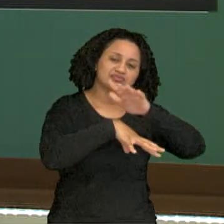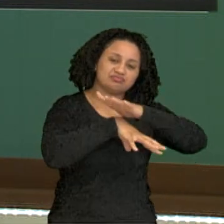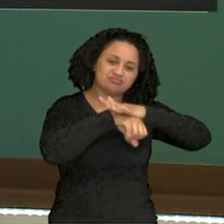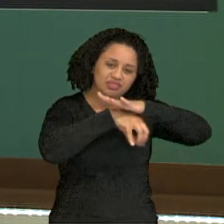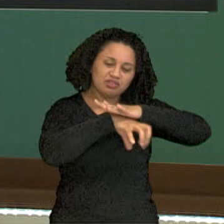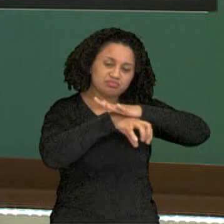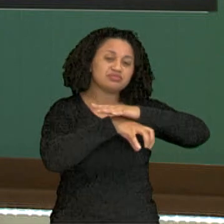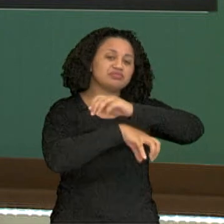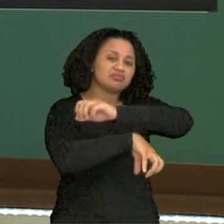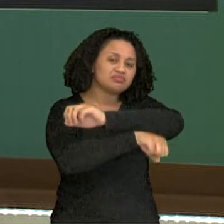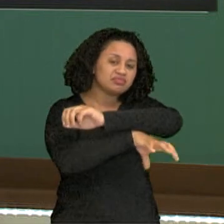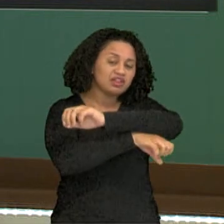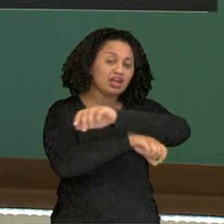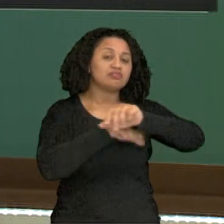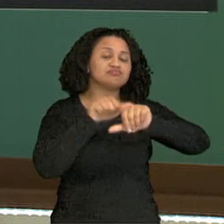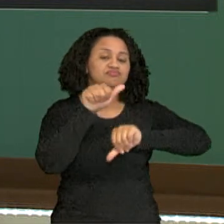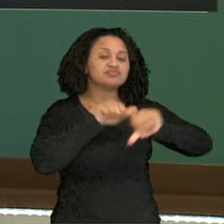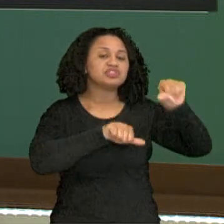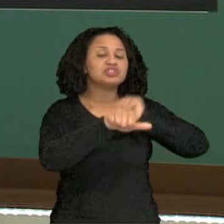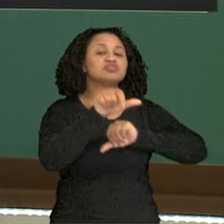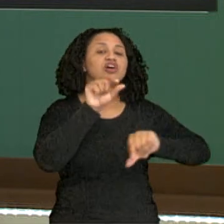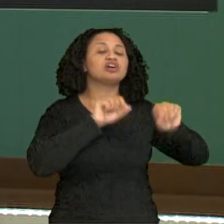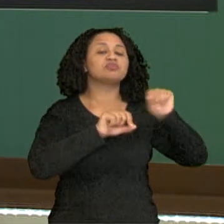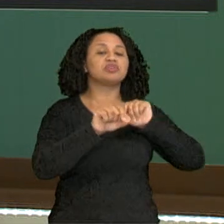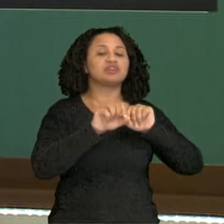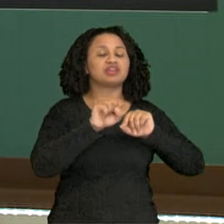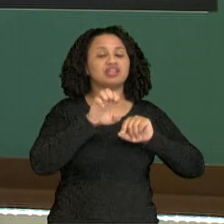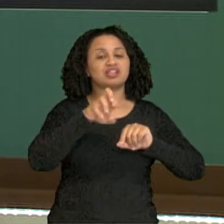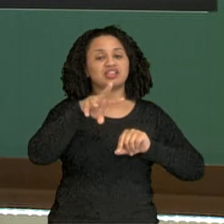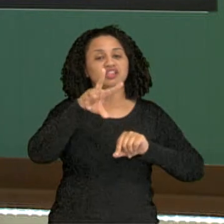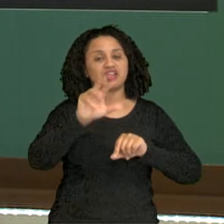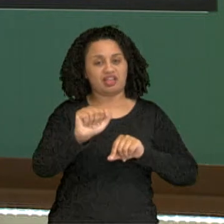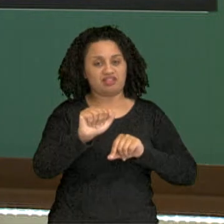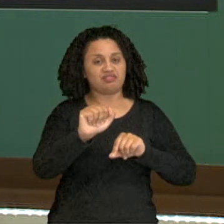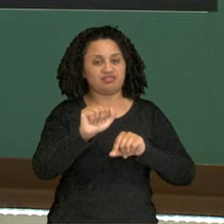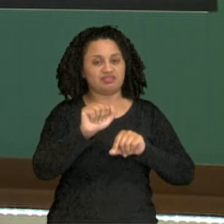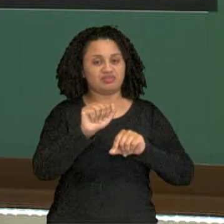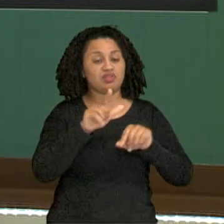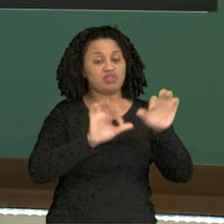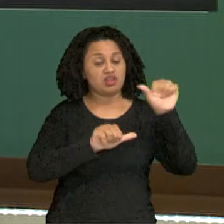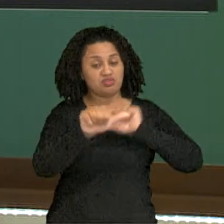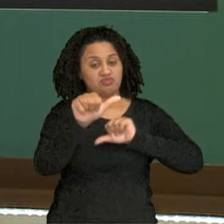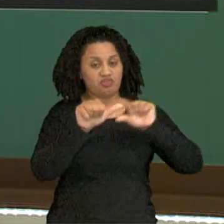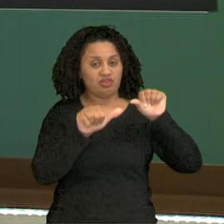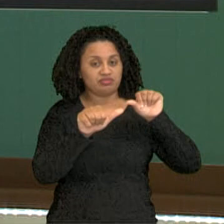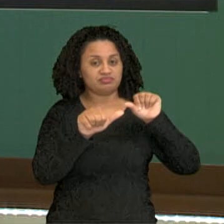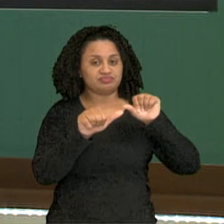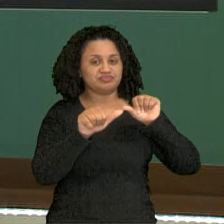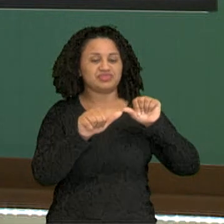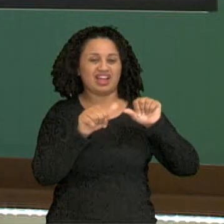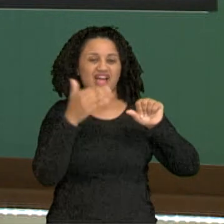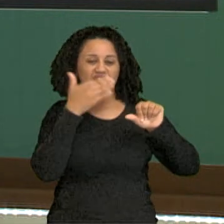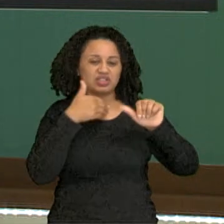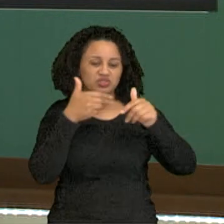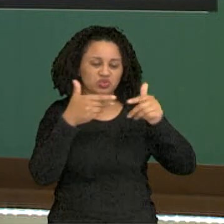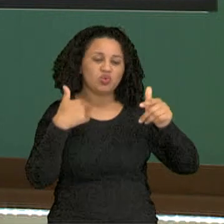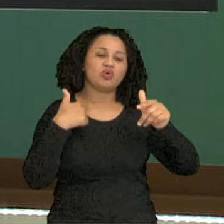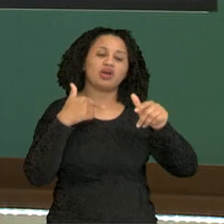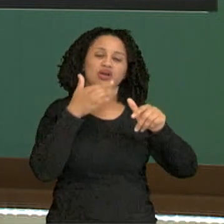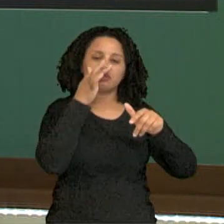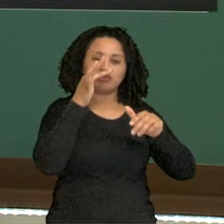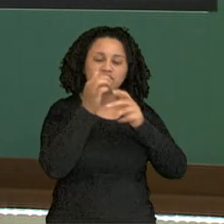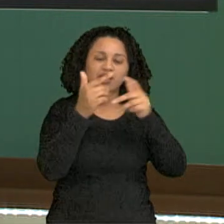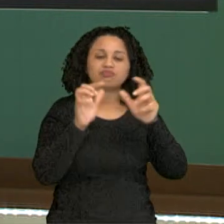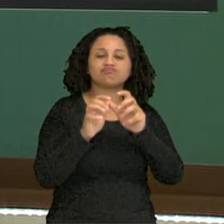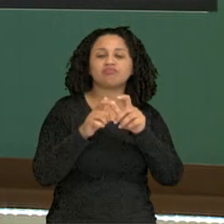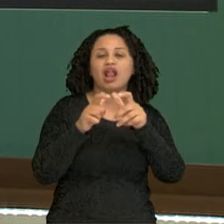bruta, vai converter, vai transformar em seiva elaborada, açúcar, para a planta crescer e ficar